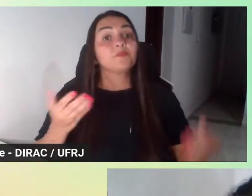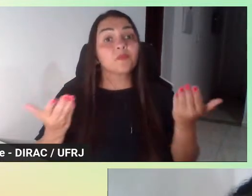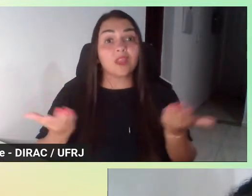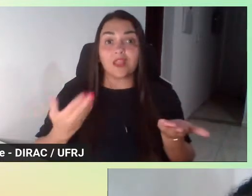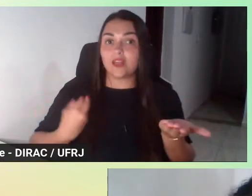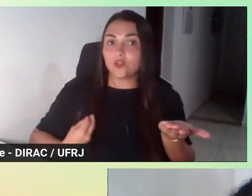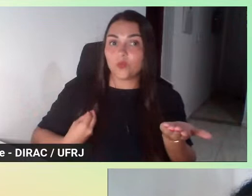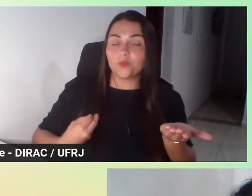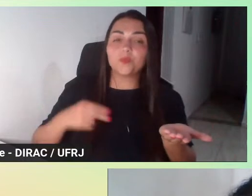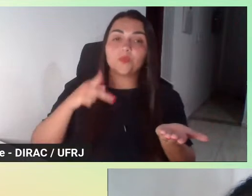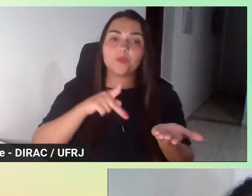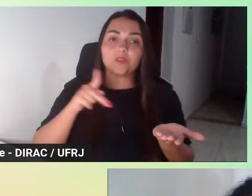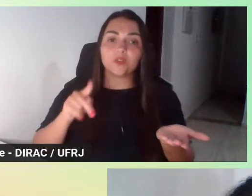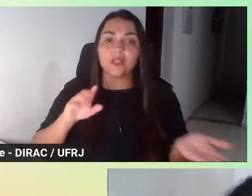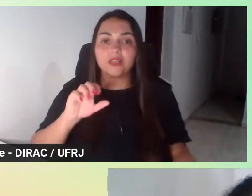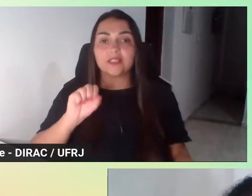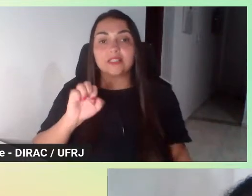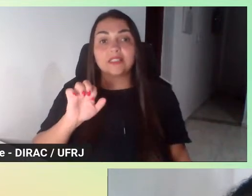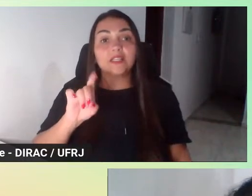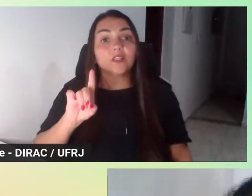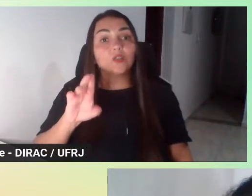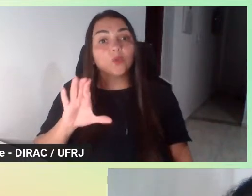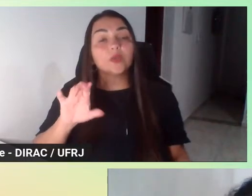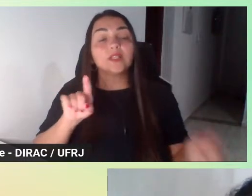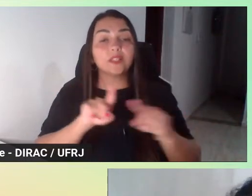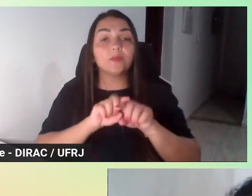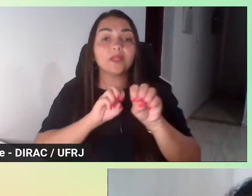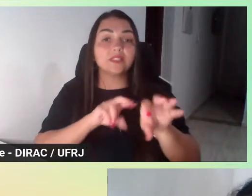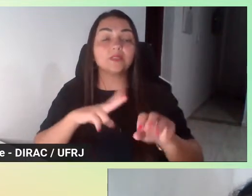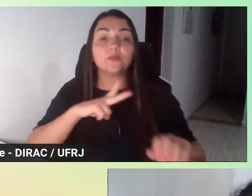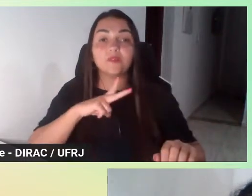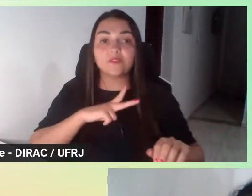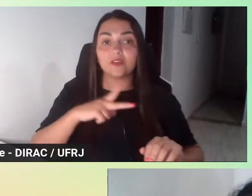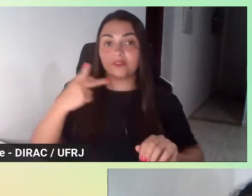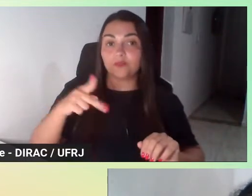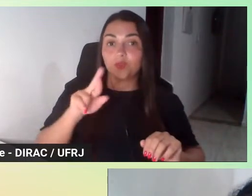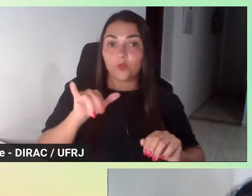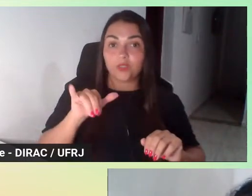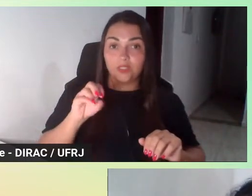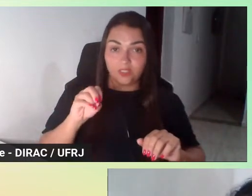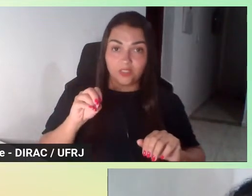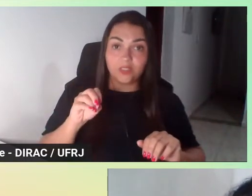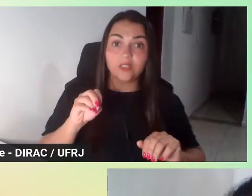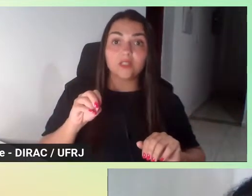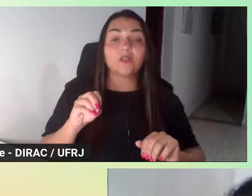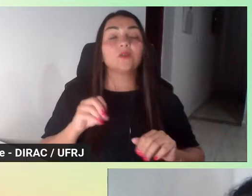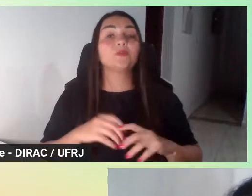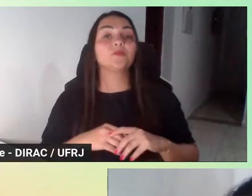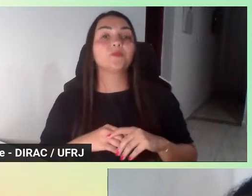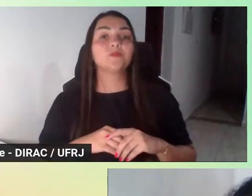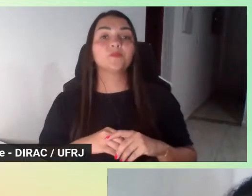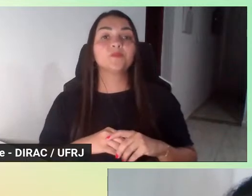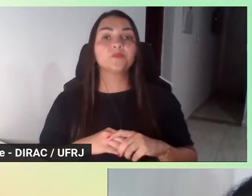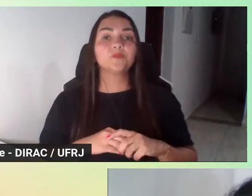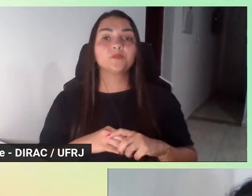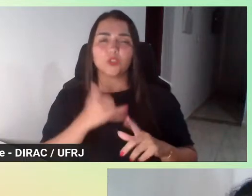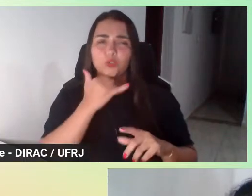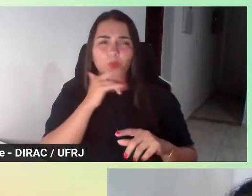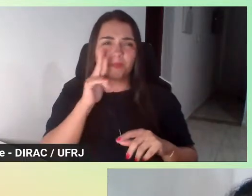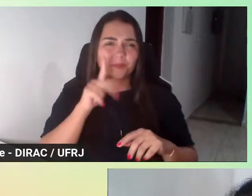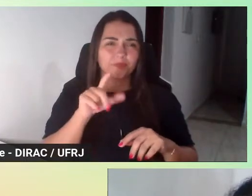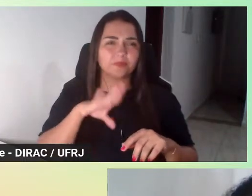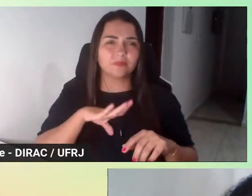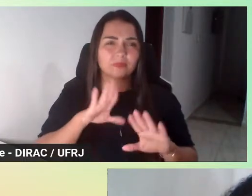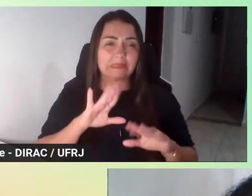da SEDUC e da Rede Privada no Ensino do Rio de Janeiro, na Rede Privada de Ensino do Rio de Janeiro, desculpa. Também